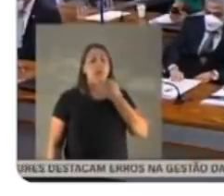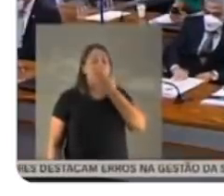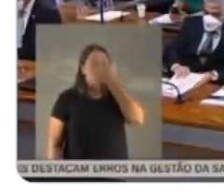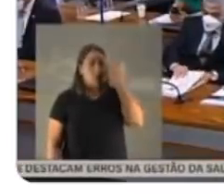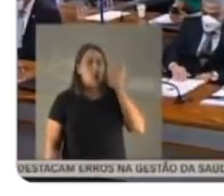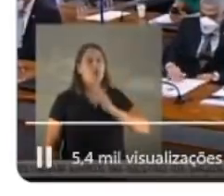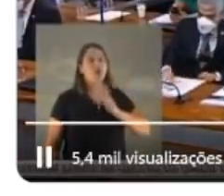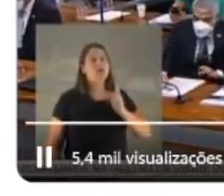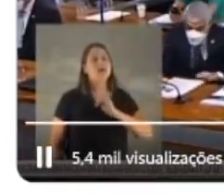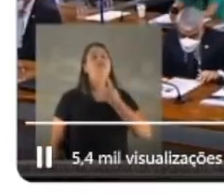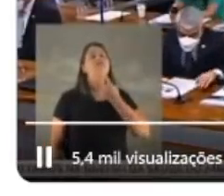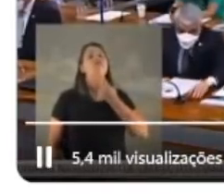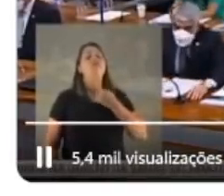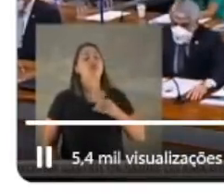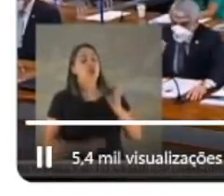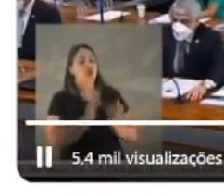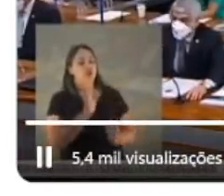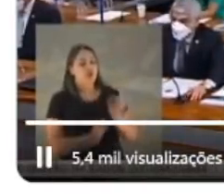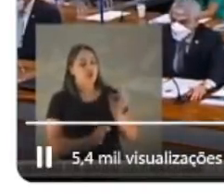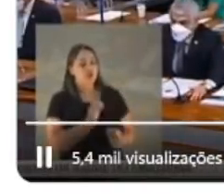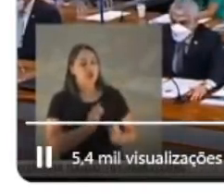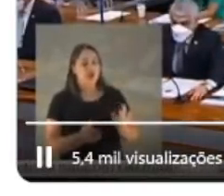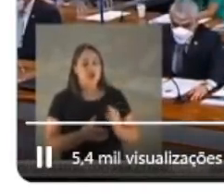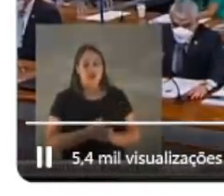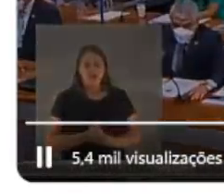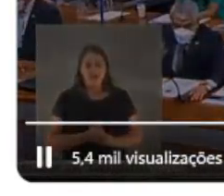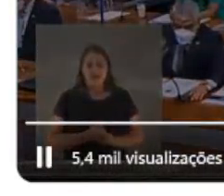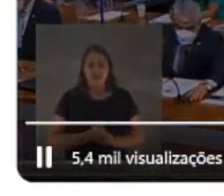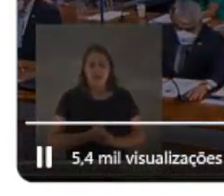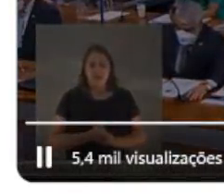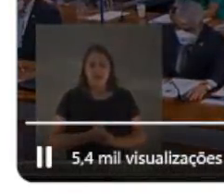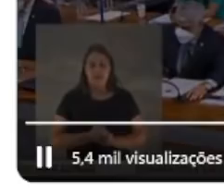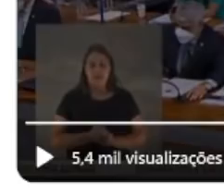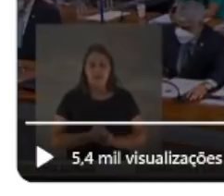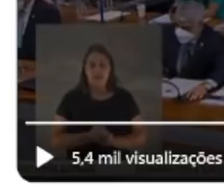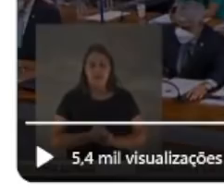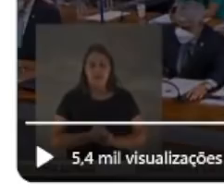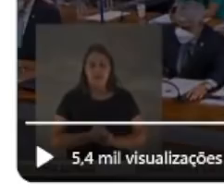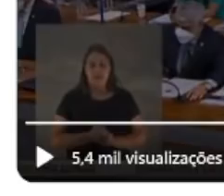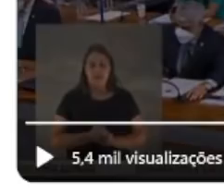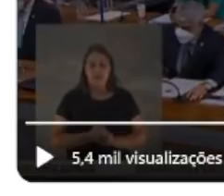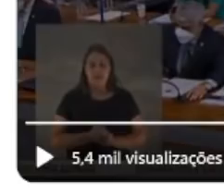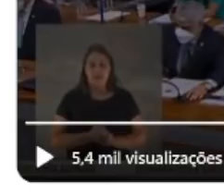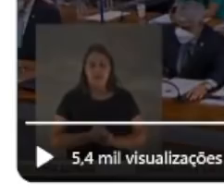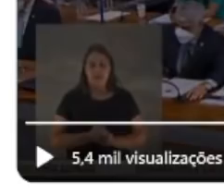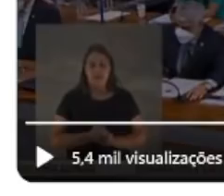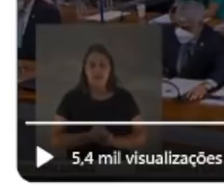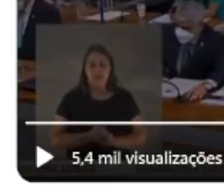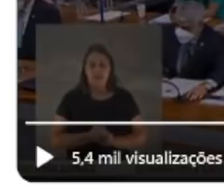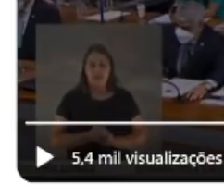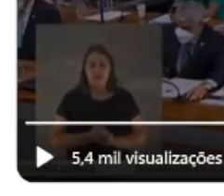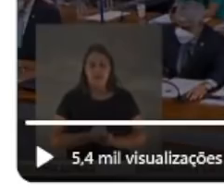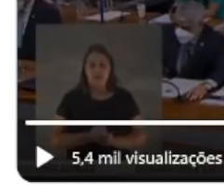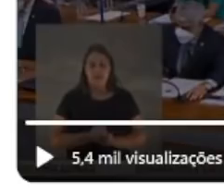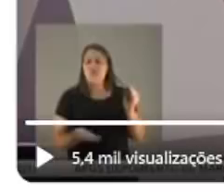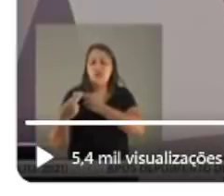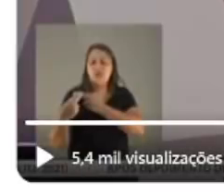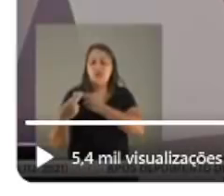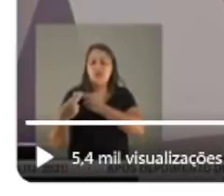de justiça, porque serão saciados. Mateus 5:3. A justiça de Bolsonaro. Vocês viram aqui o que o Omar tá tremendo a